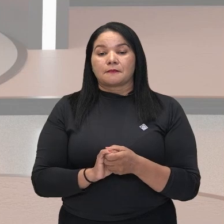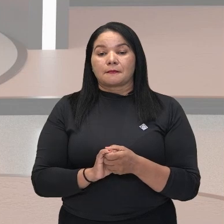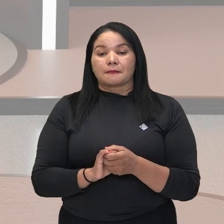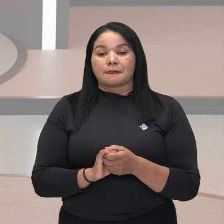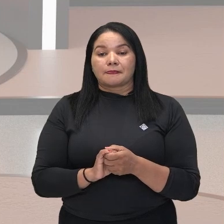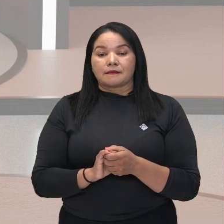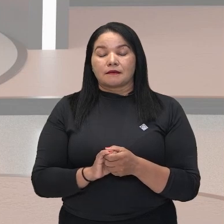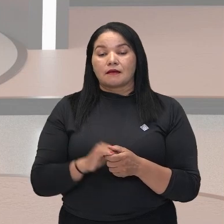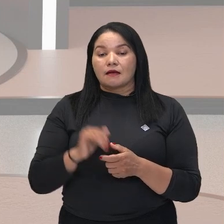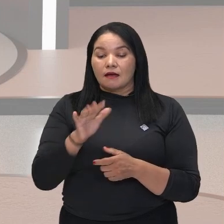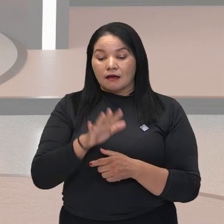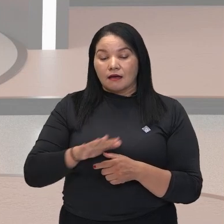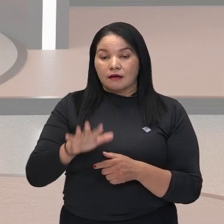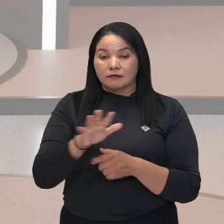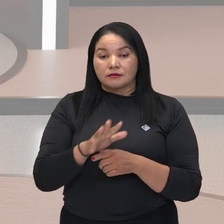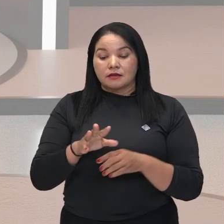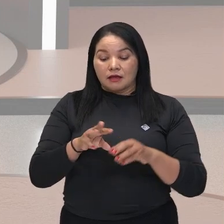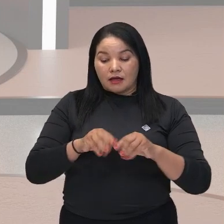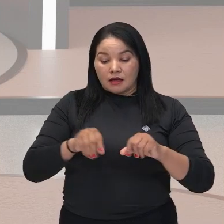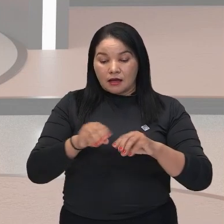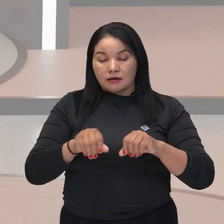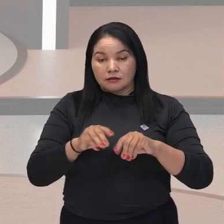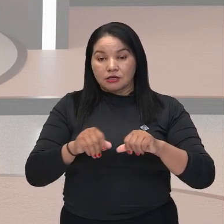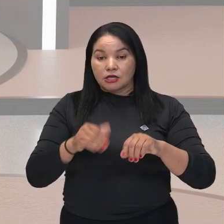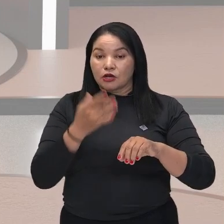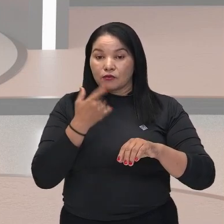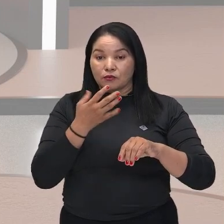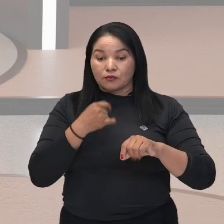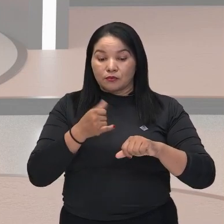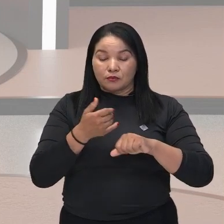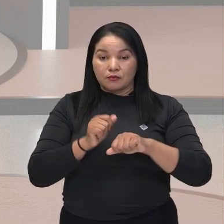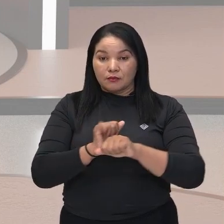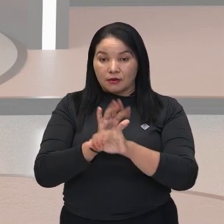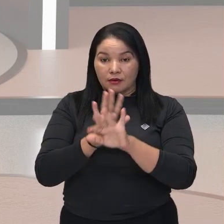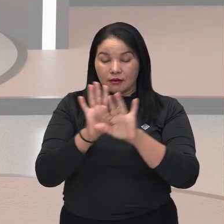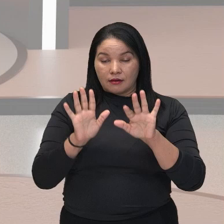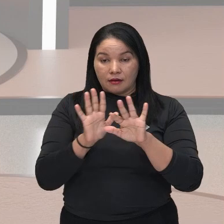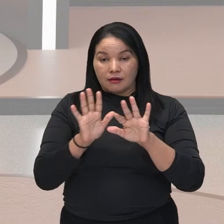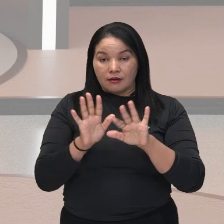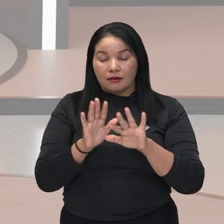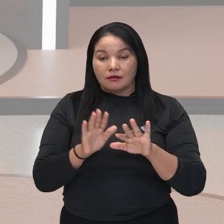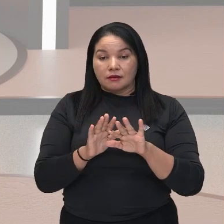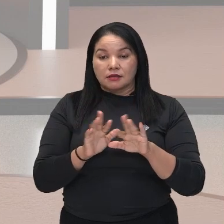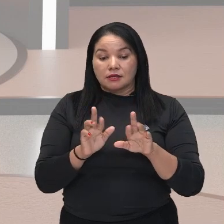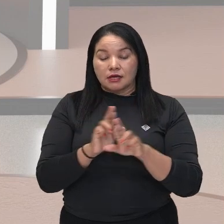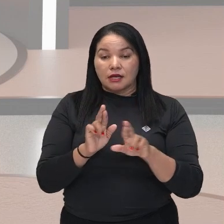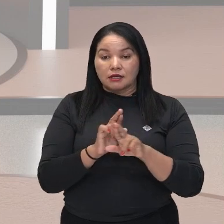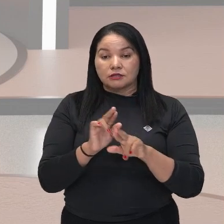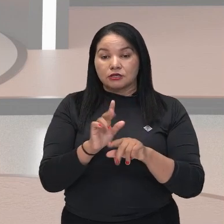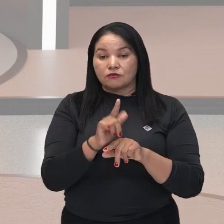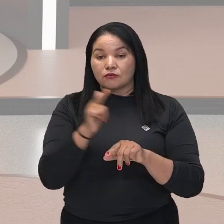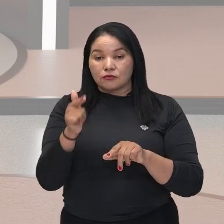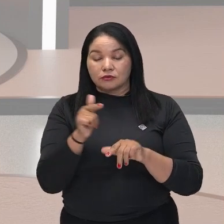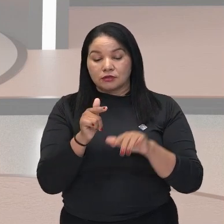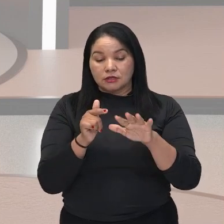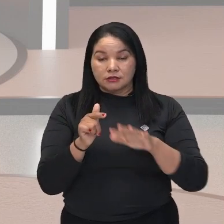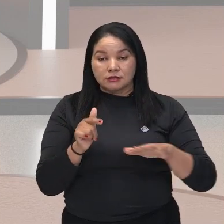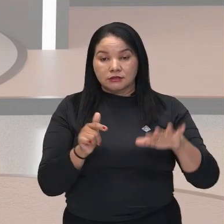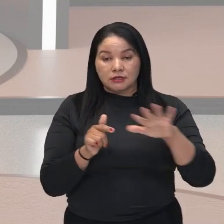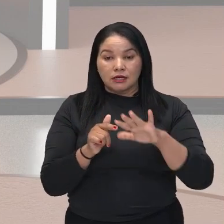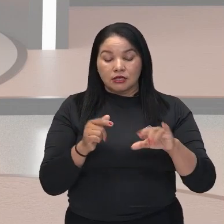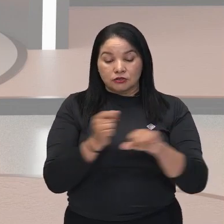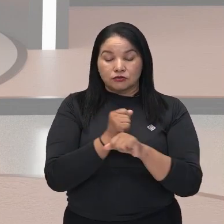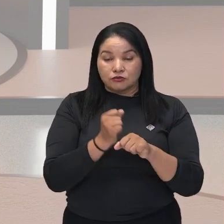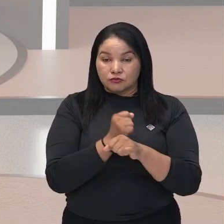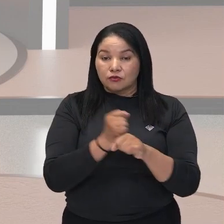a coloração da areia, ela acaba sendo mais clara em relação a áreas que existem construções,